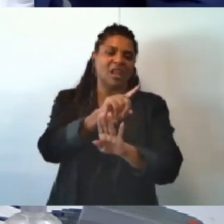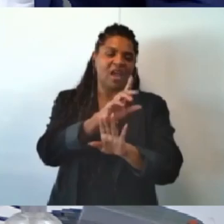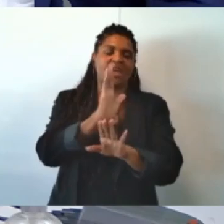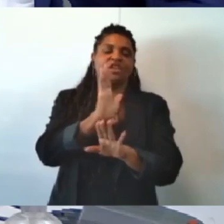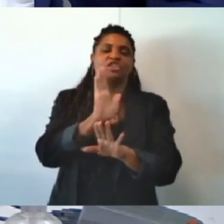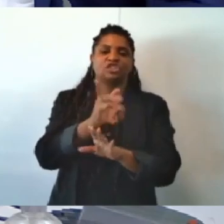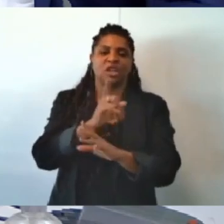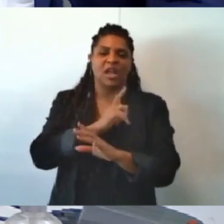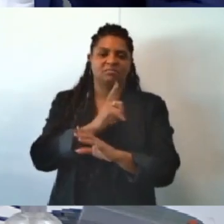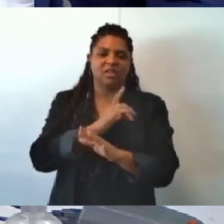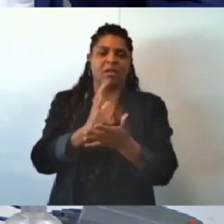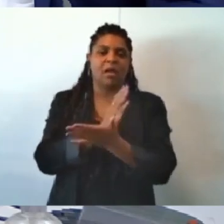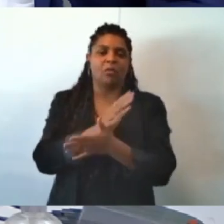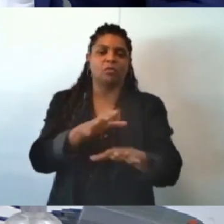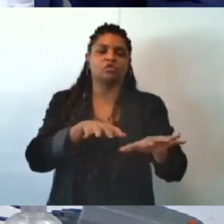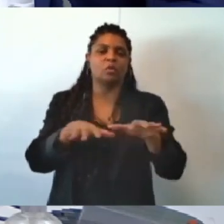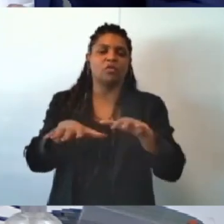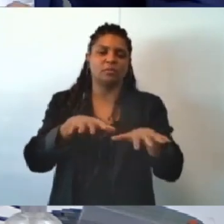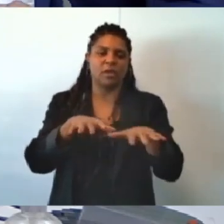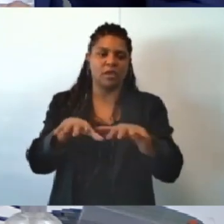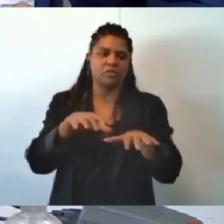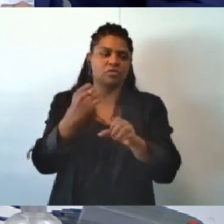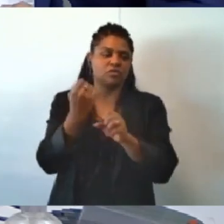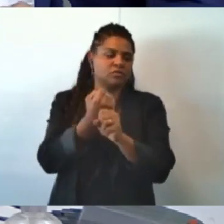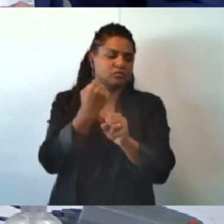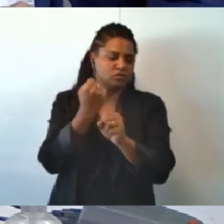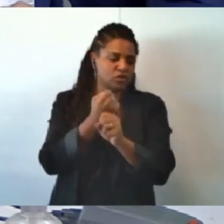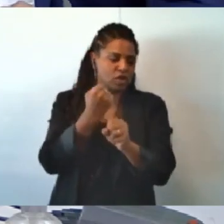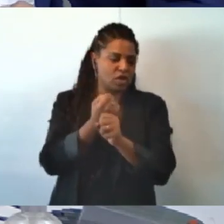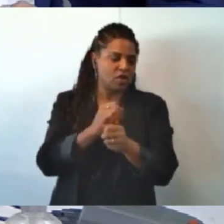E houve alguma mudança, Fernando,